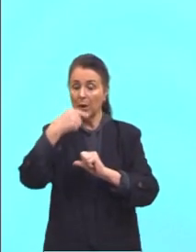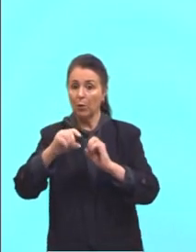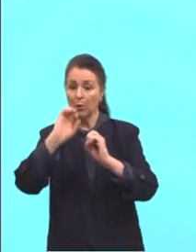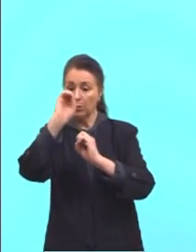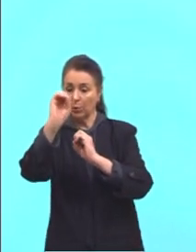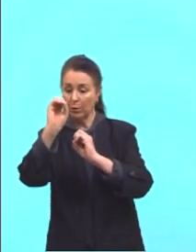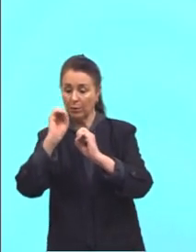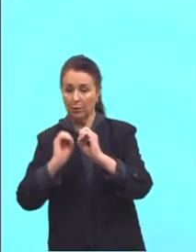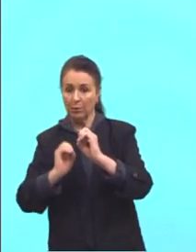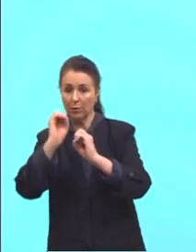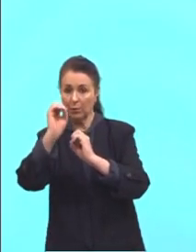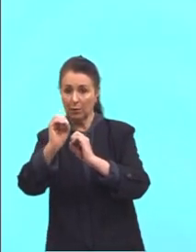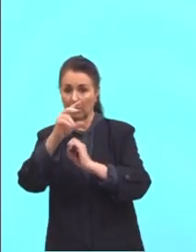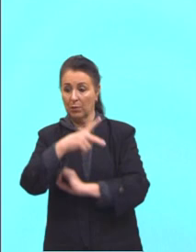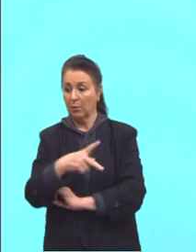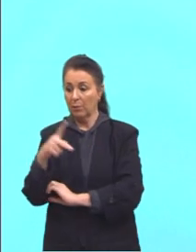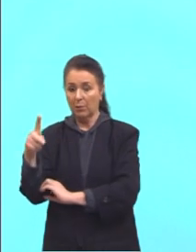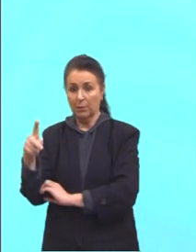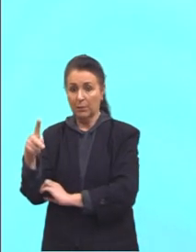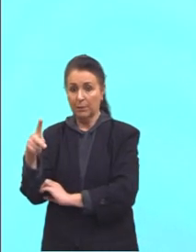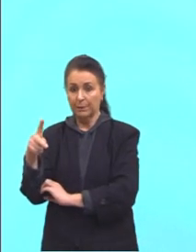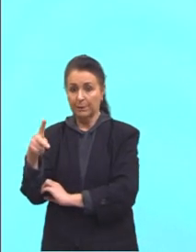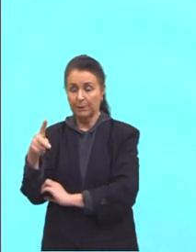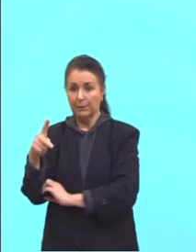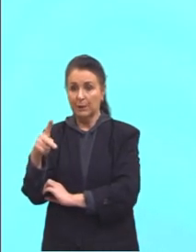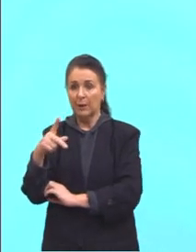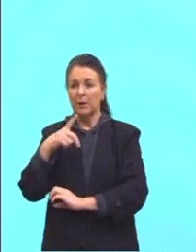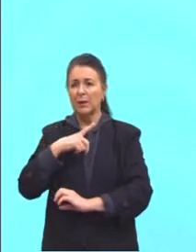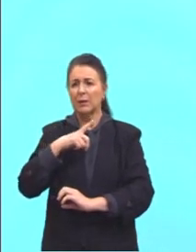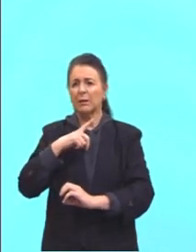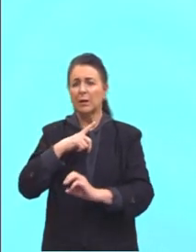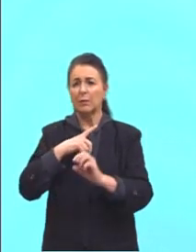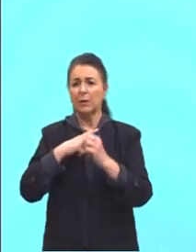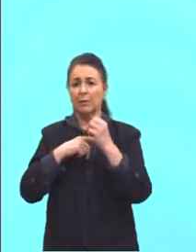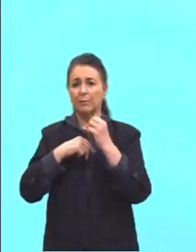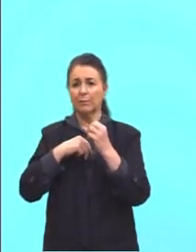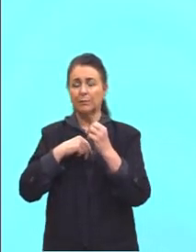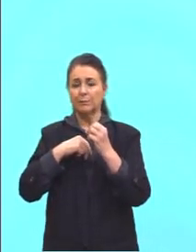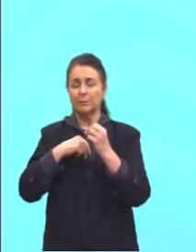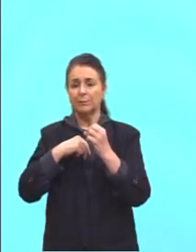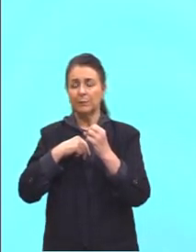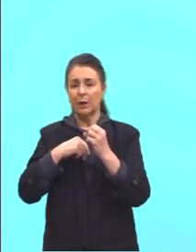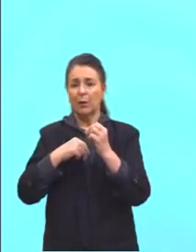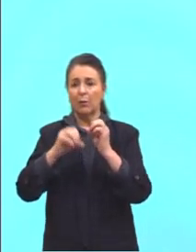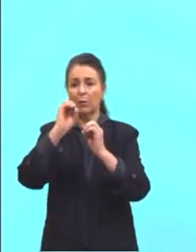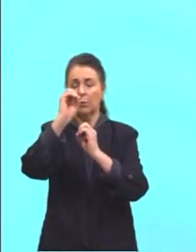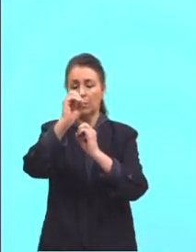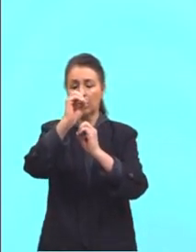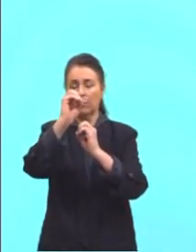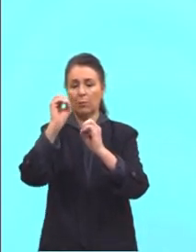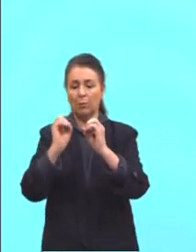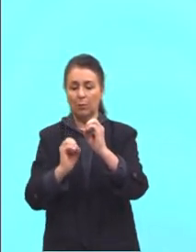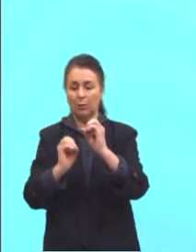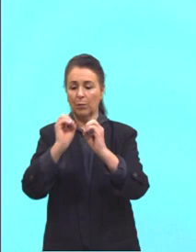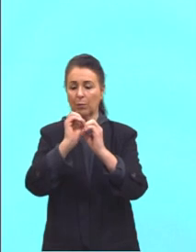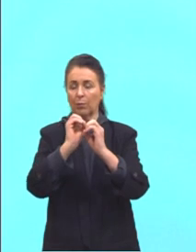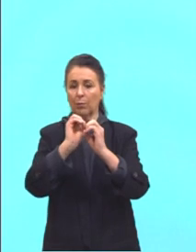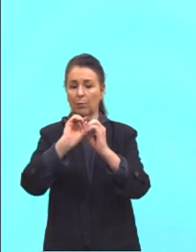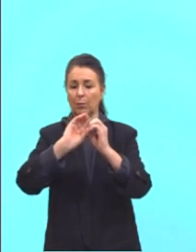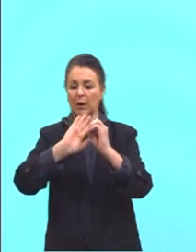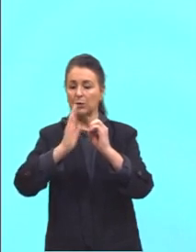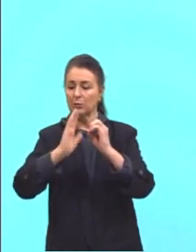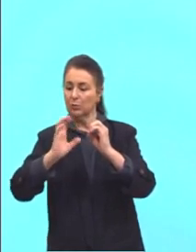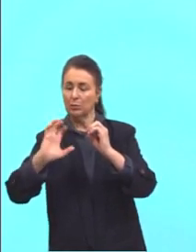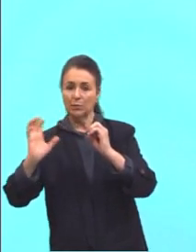orbital do P formando então um um orbital né uma uma